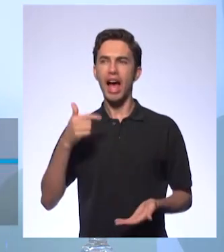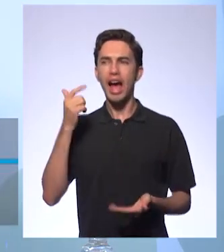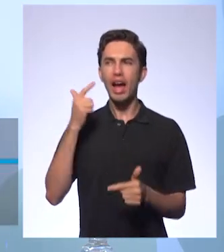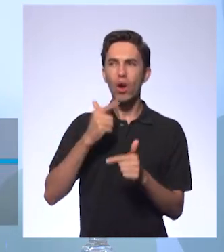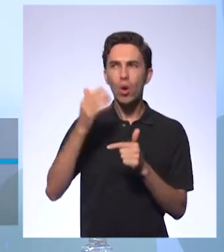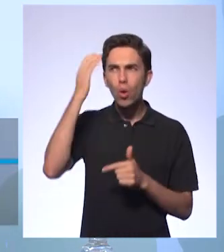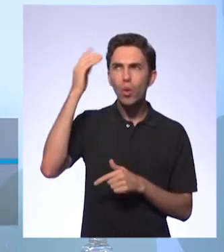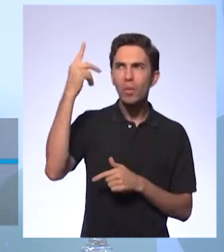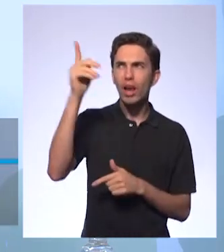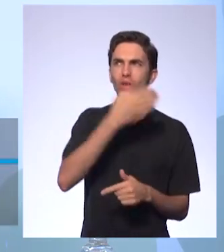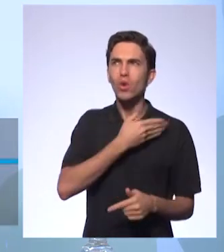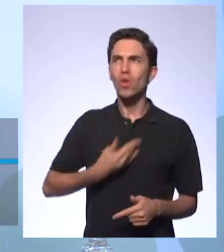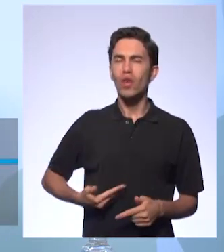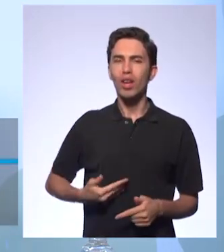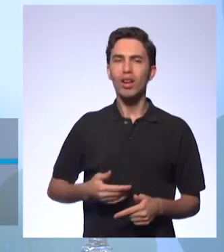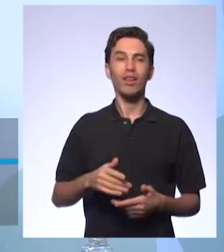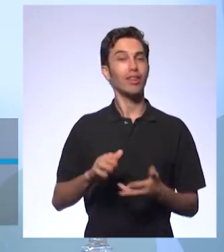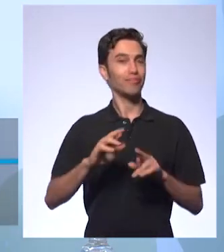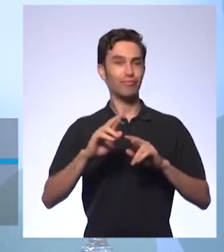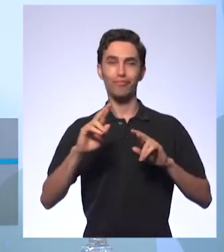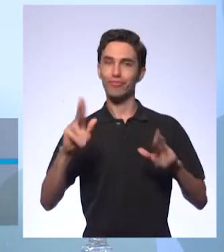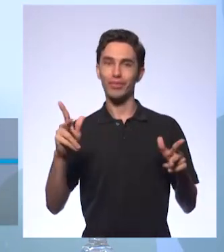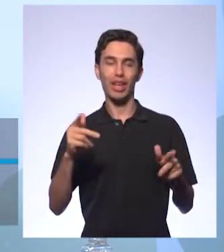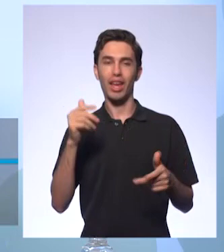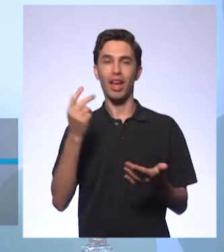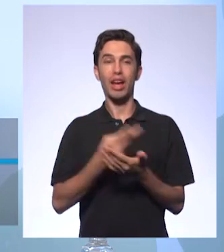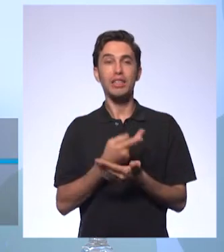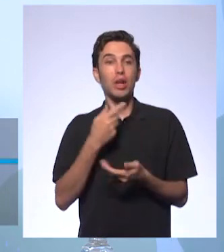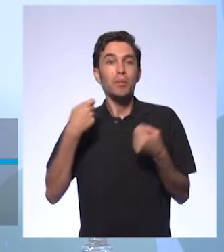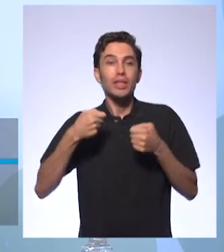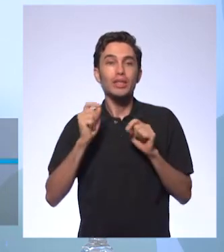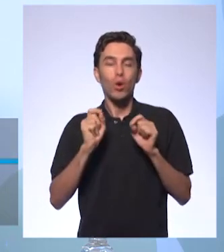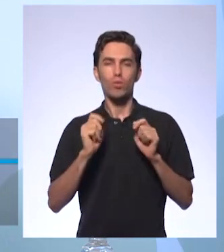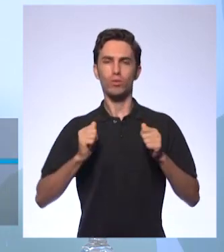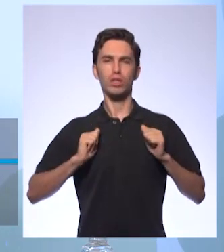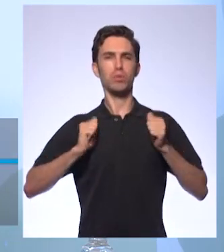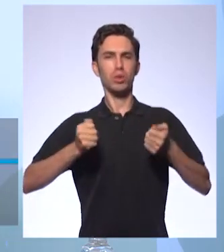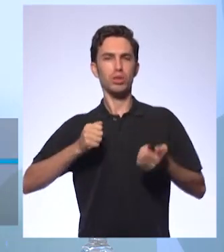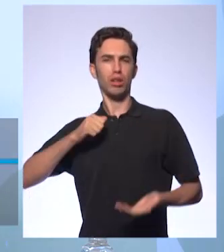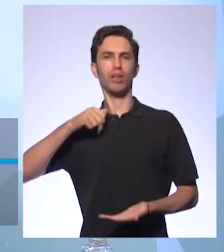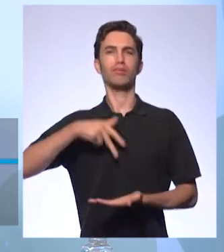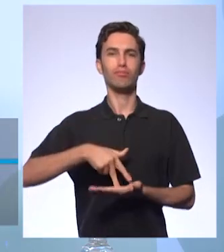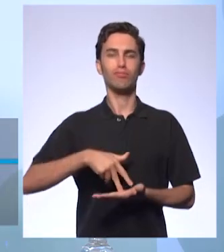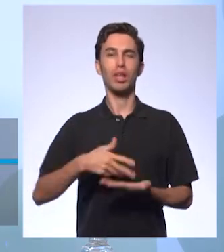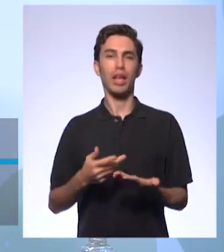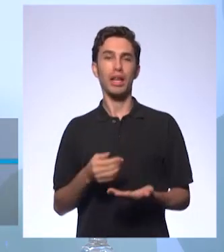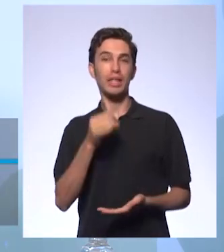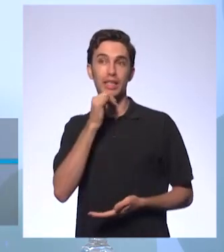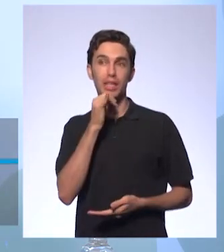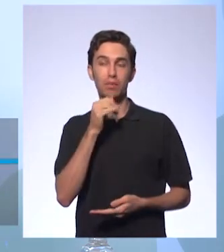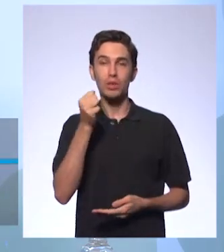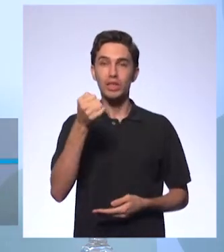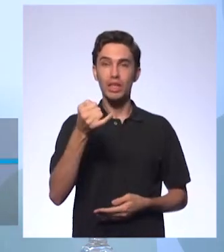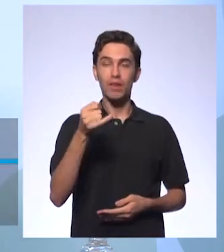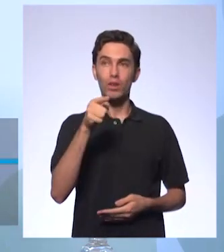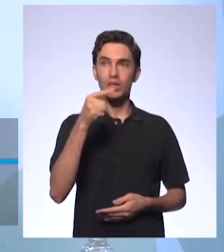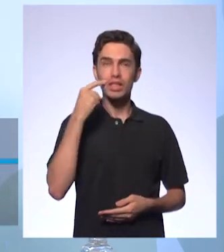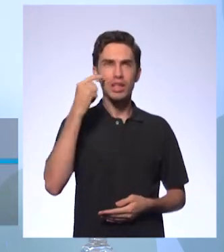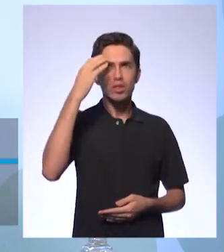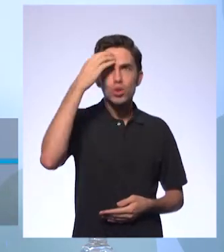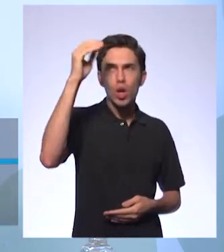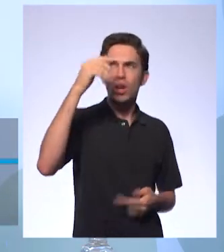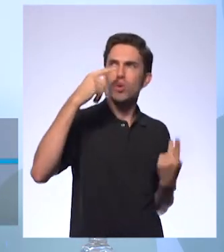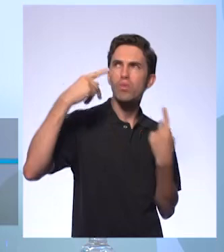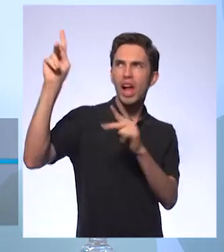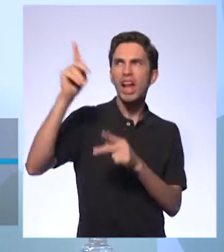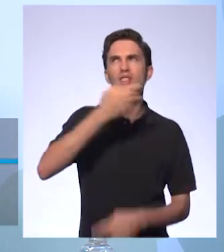fez ali alguma coisa para tentar mudar a situação. Então, é se posicionar. Quando você joga a culpa para o governo ou para qualquer outra